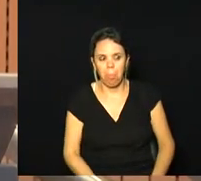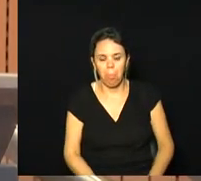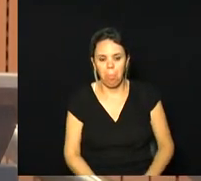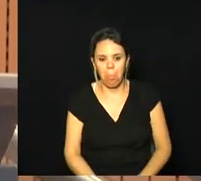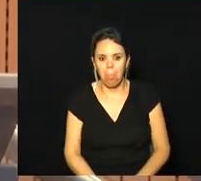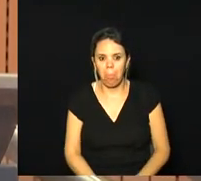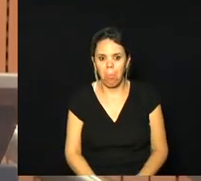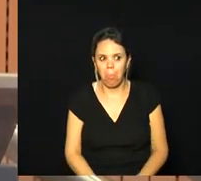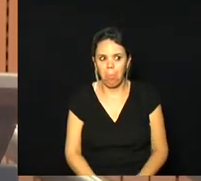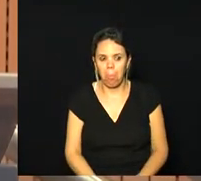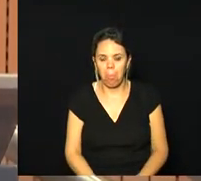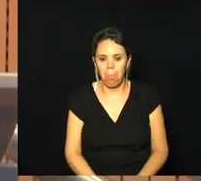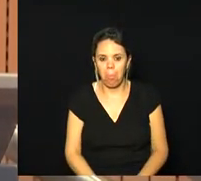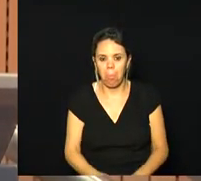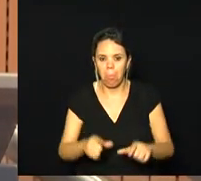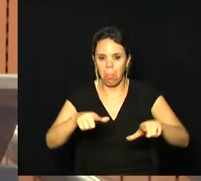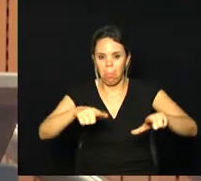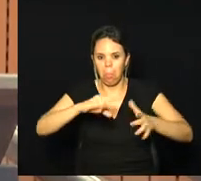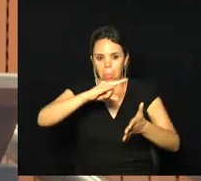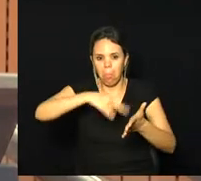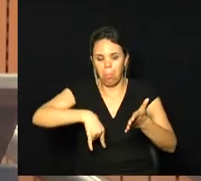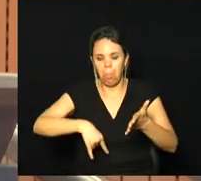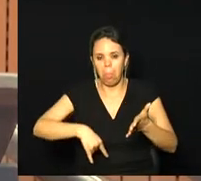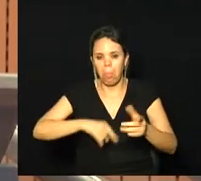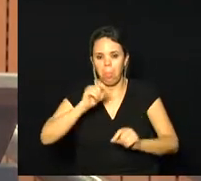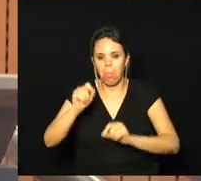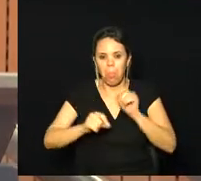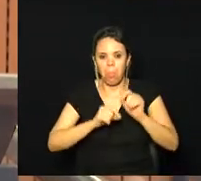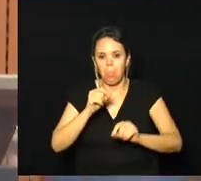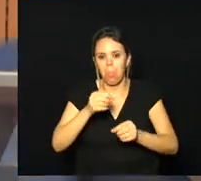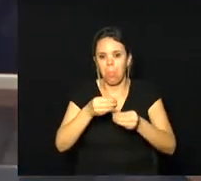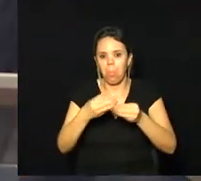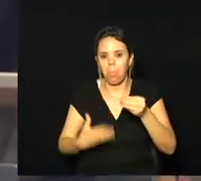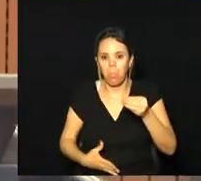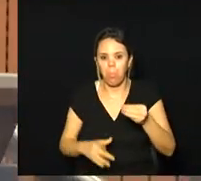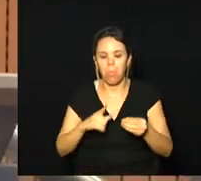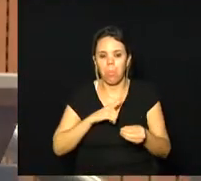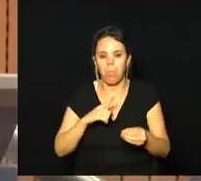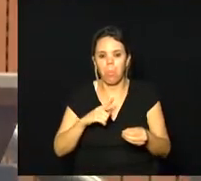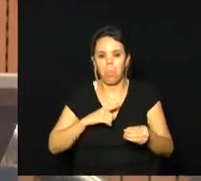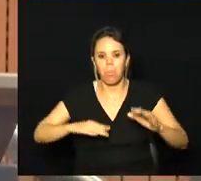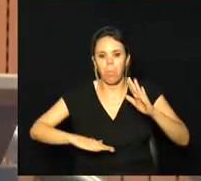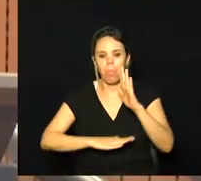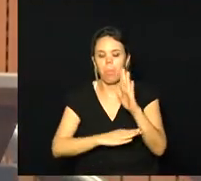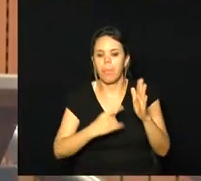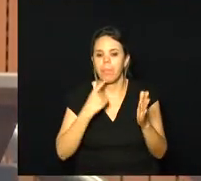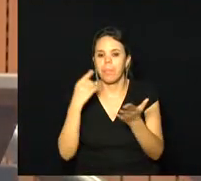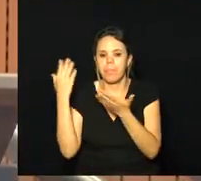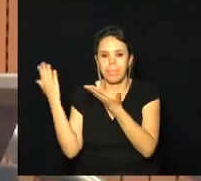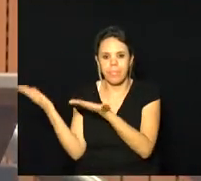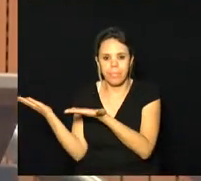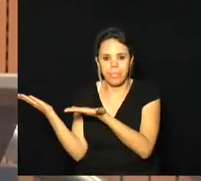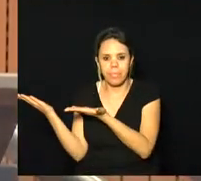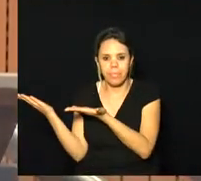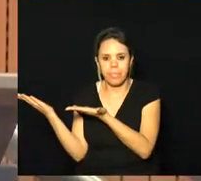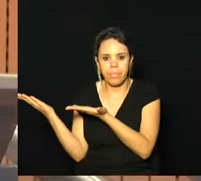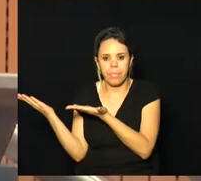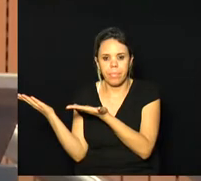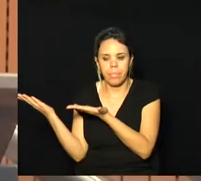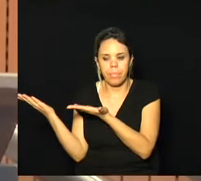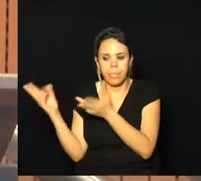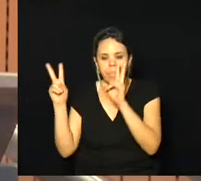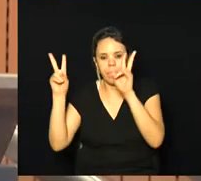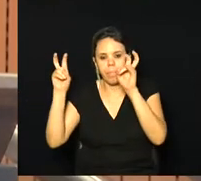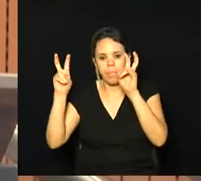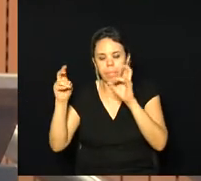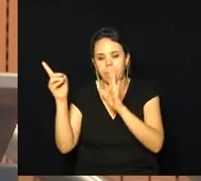Silva. O documento tem o seguinte teor: a Câmara Municipal de Campinas, nos termos